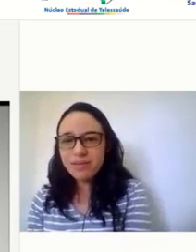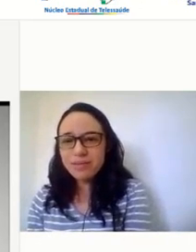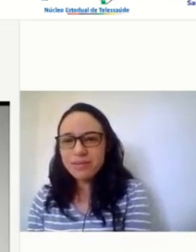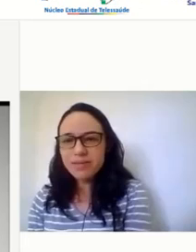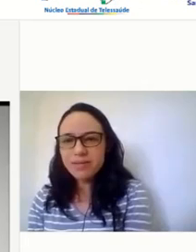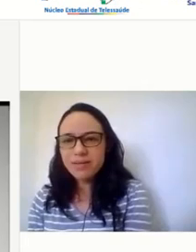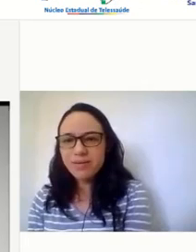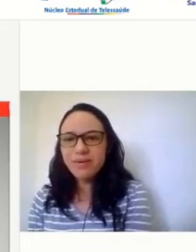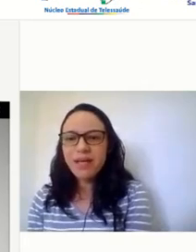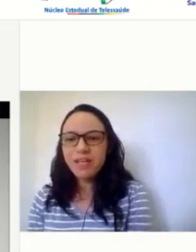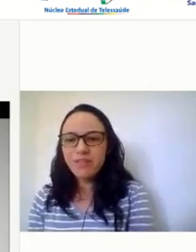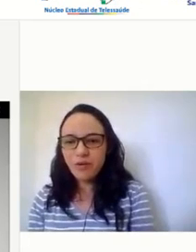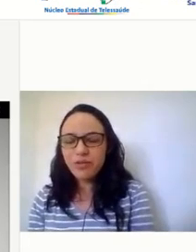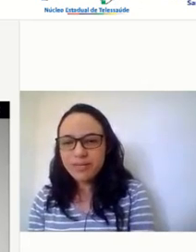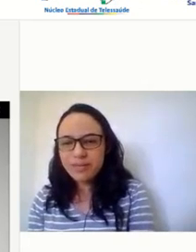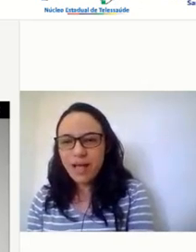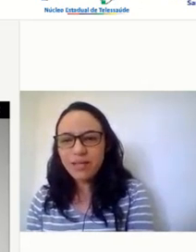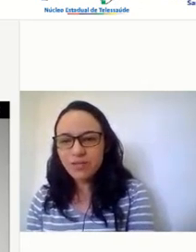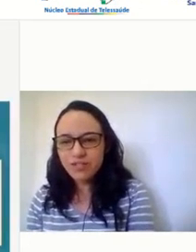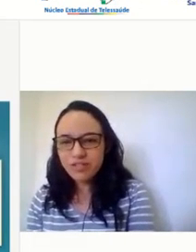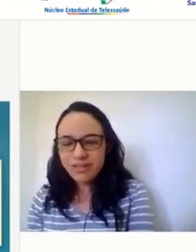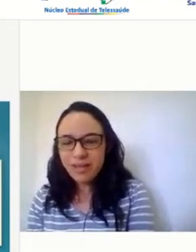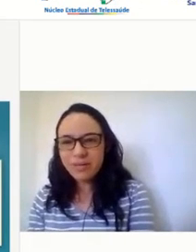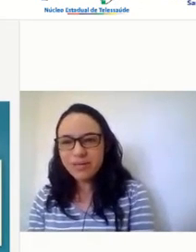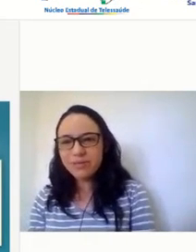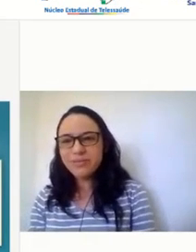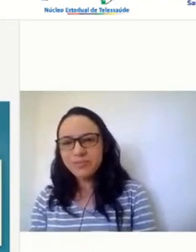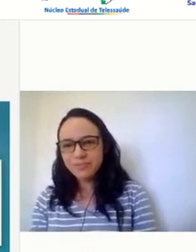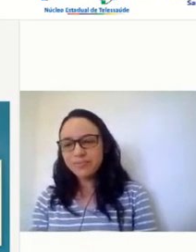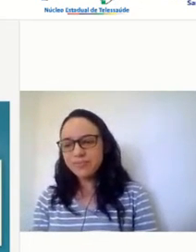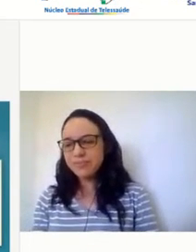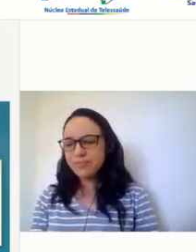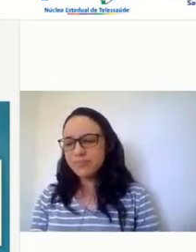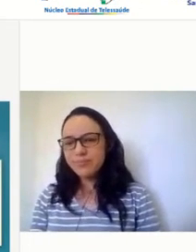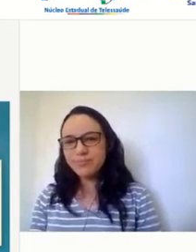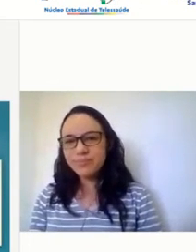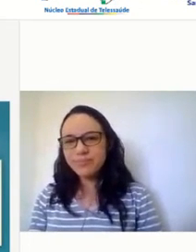é oi gente desculpa